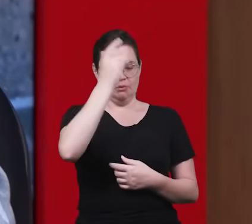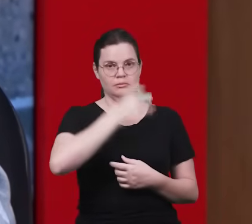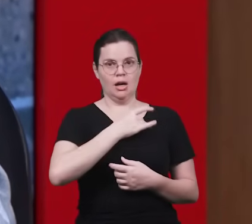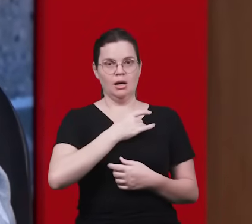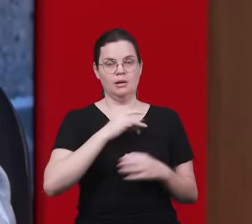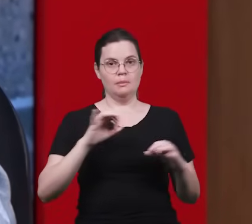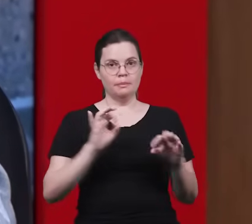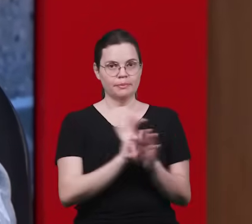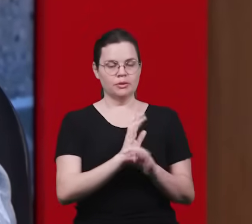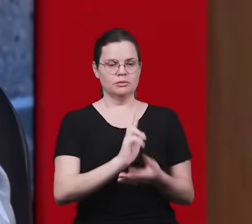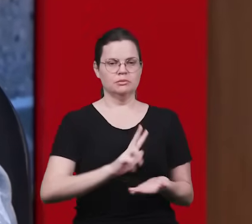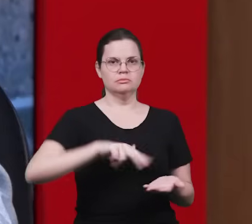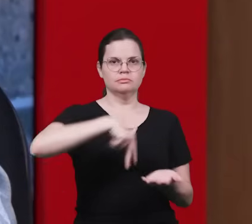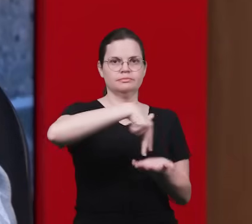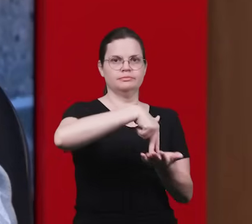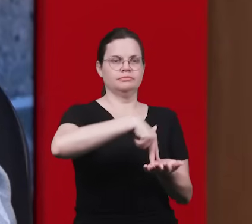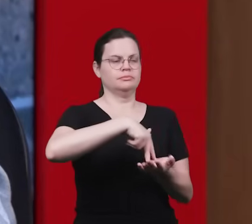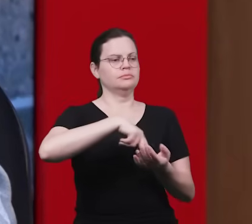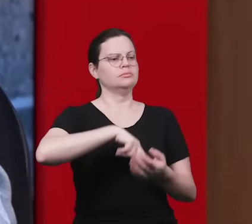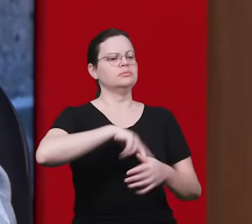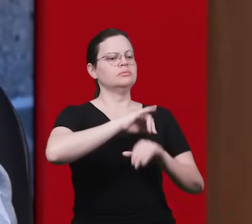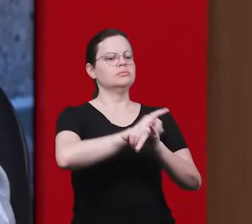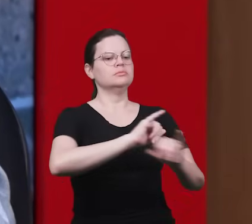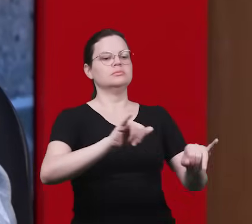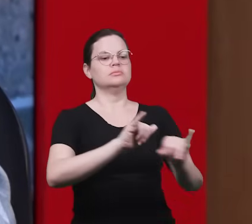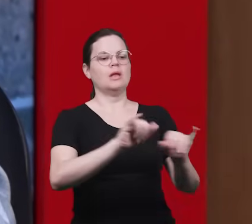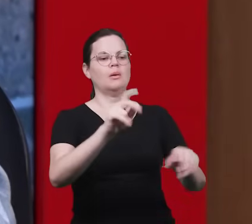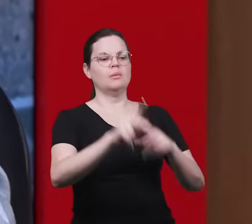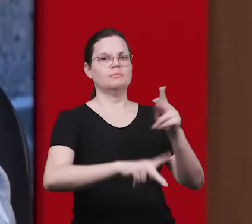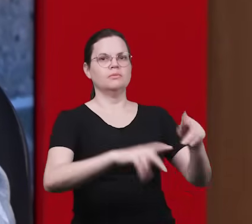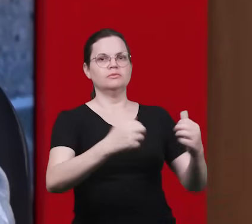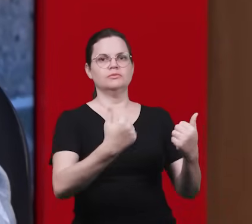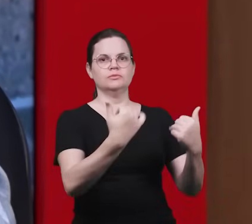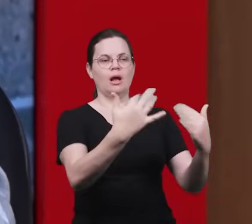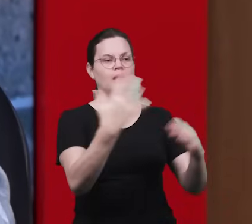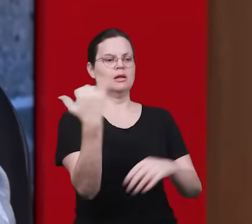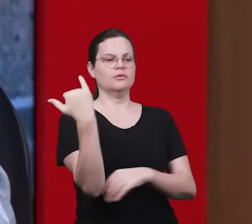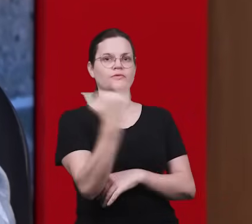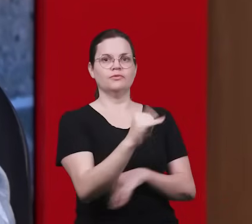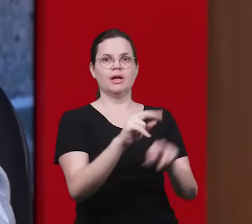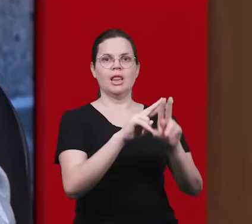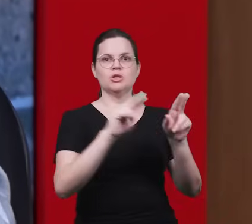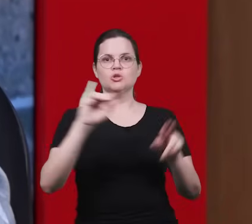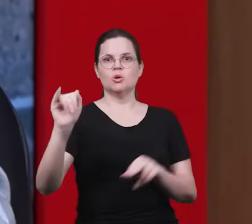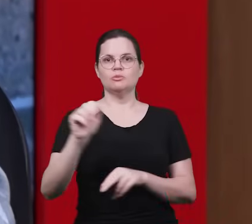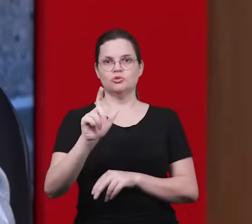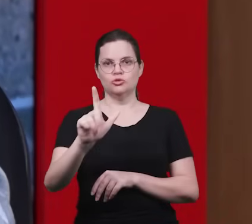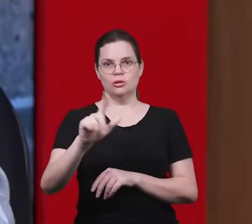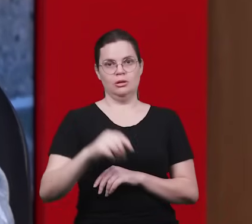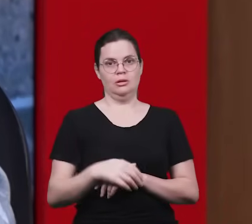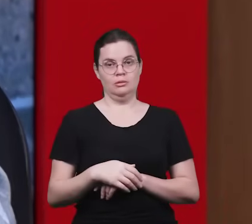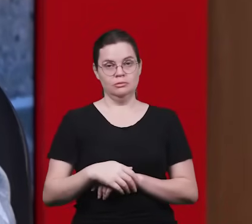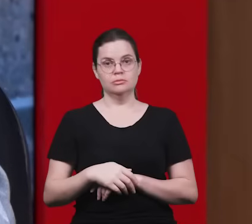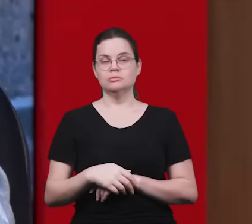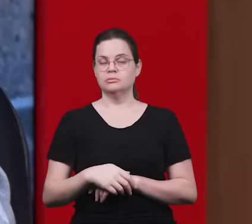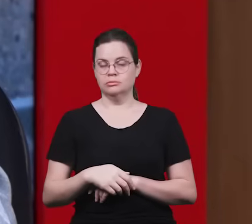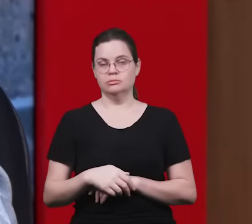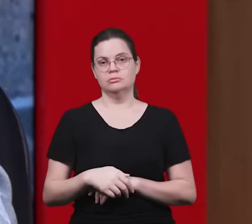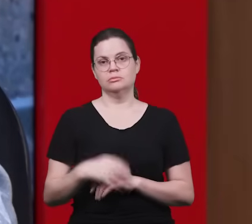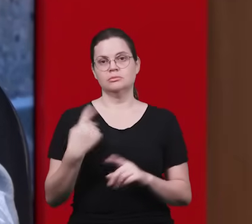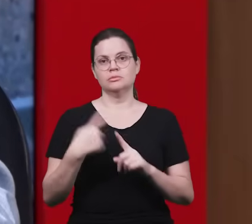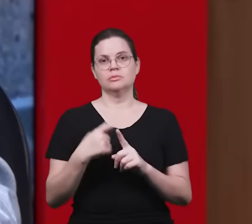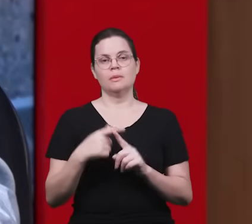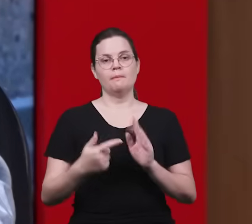toma a palavra. E ele vai falar exatamente lá de Joel, quase 700 anos antes. Ou